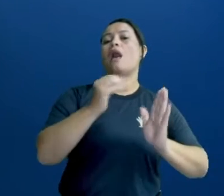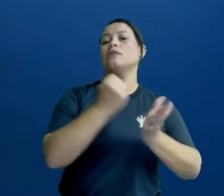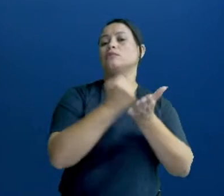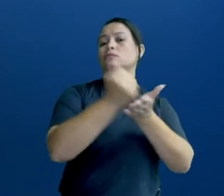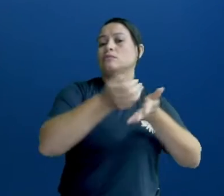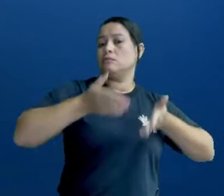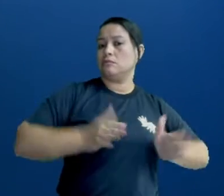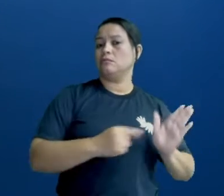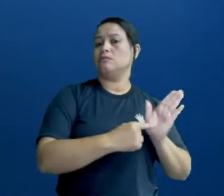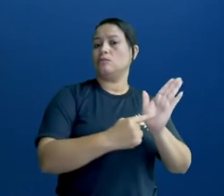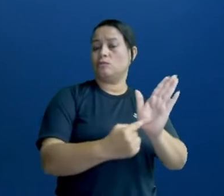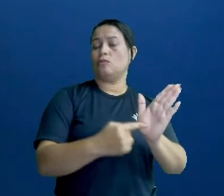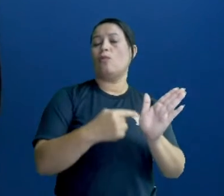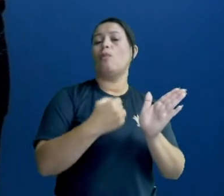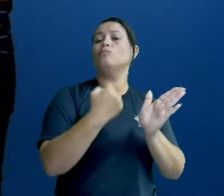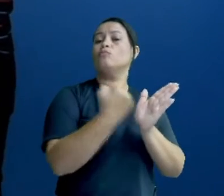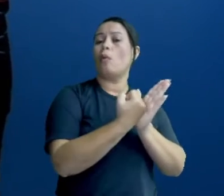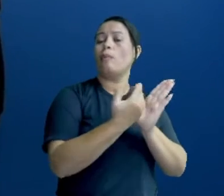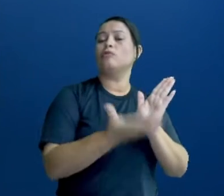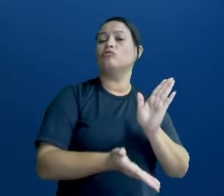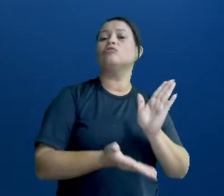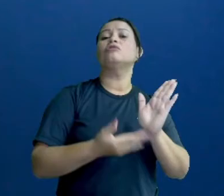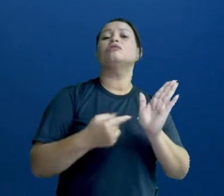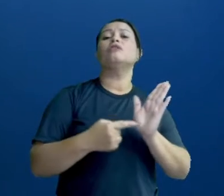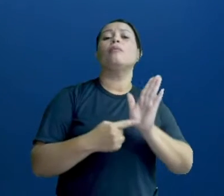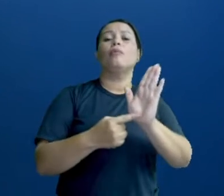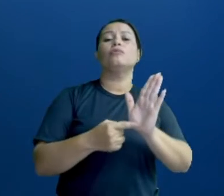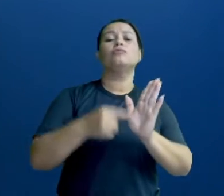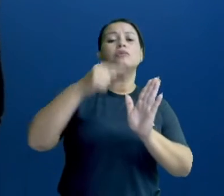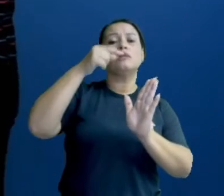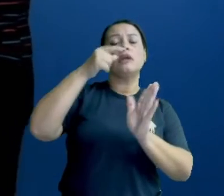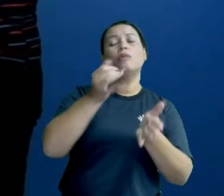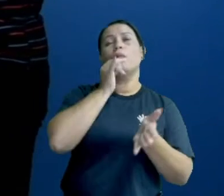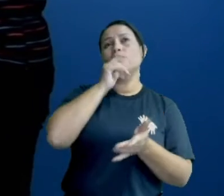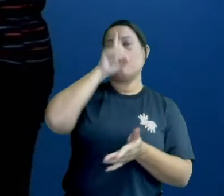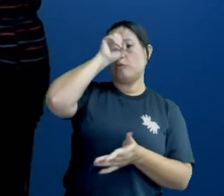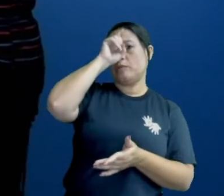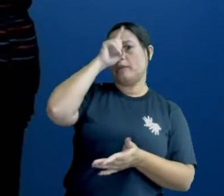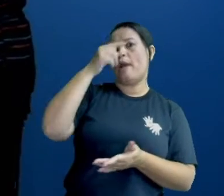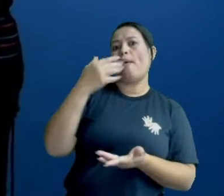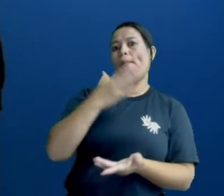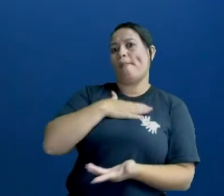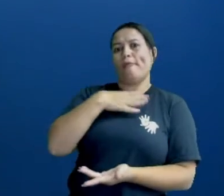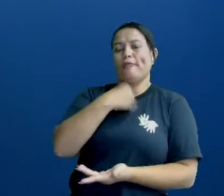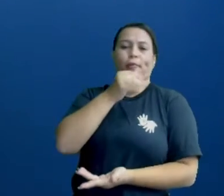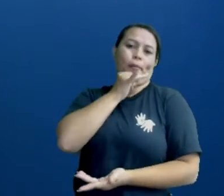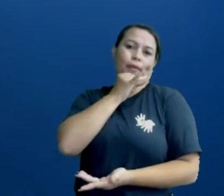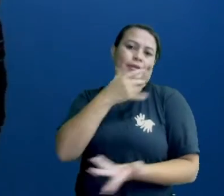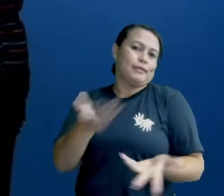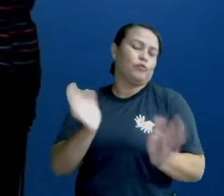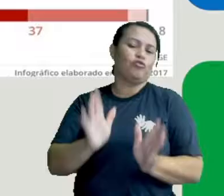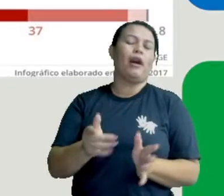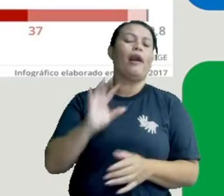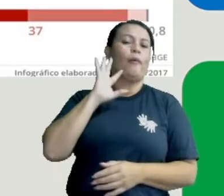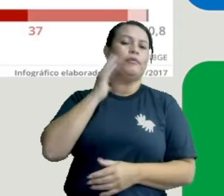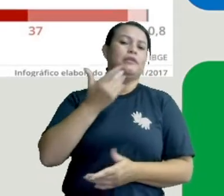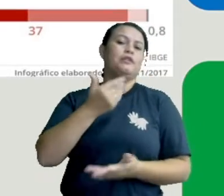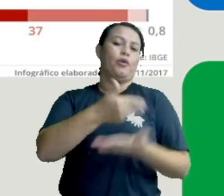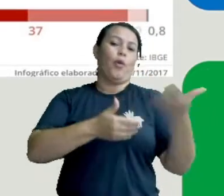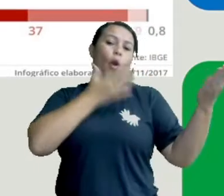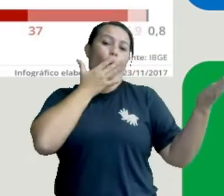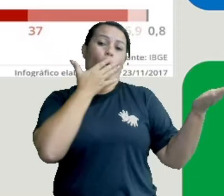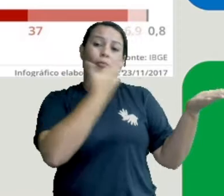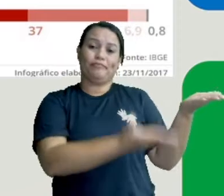a certidão de nascimento já do hospital, como aconteceu, né, com meu filho, por exemplo, tá? Então, assim, a gente